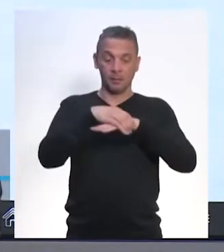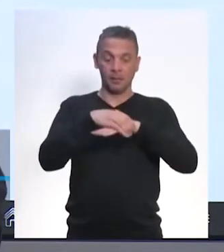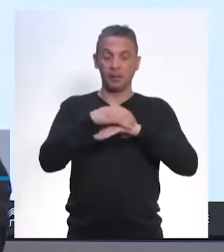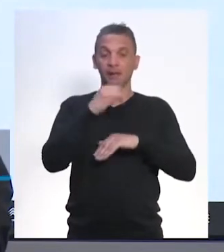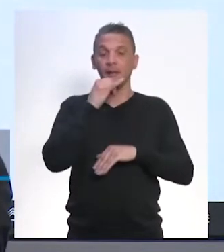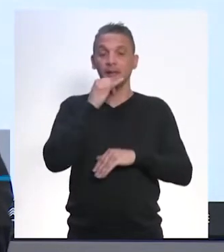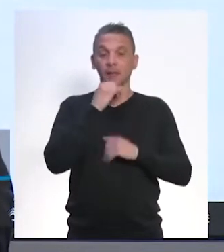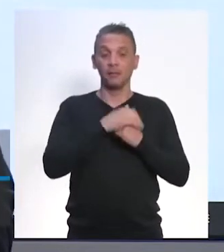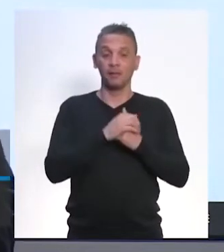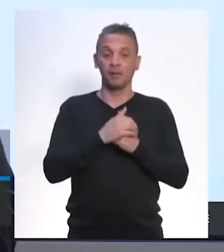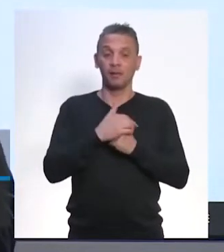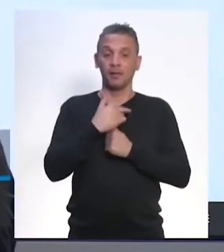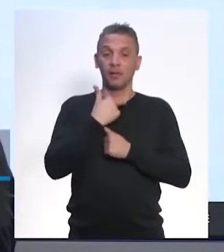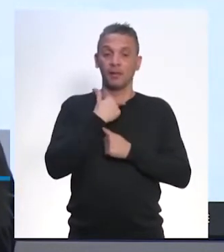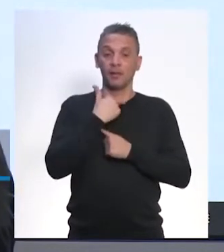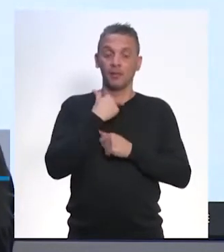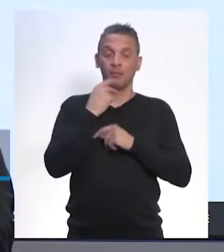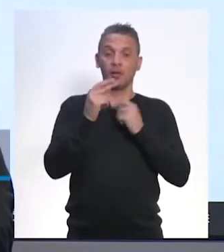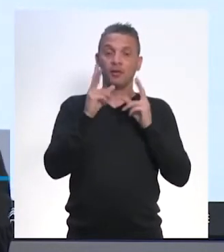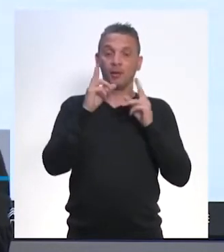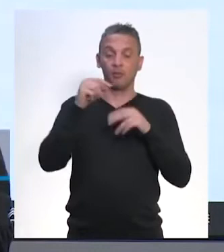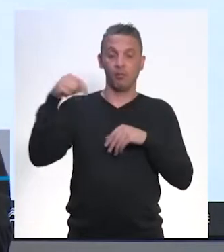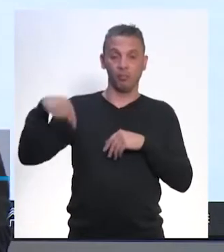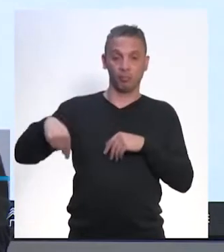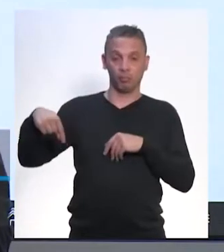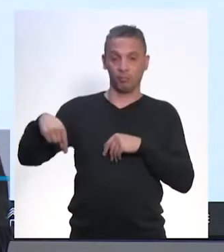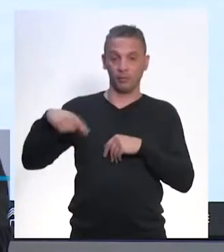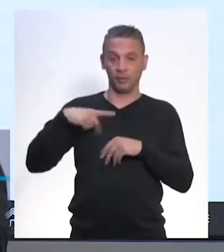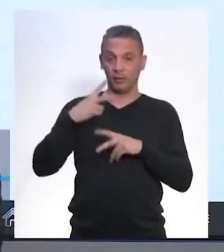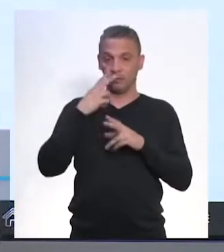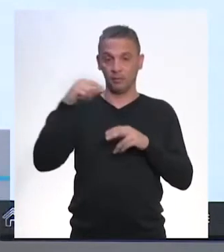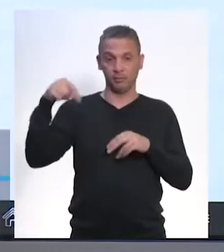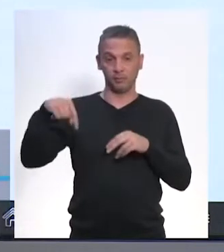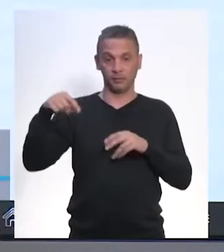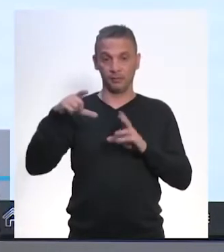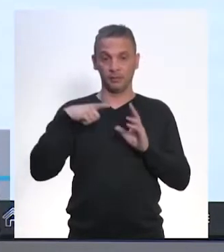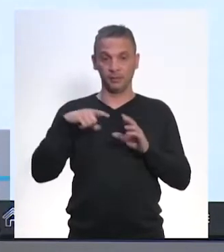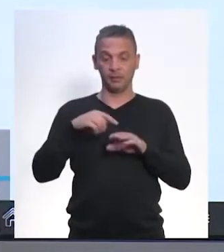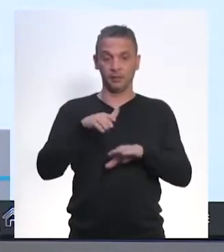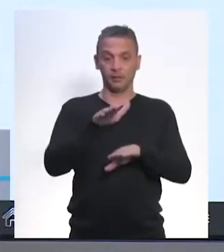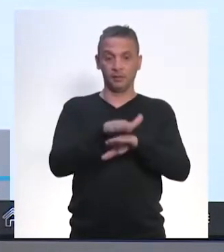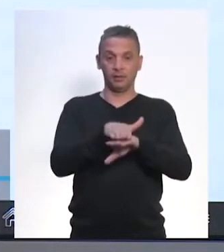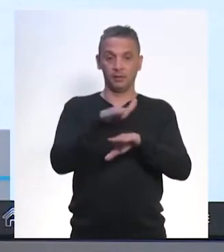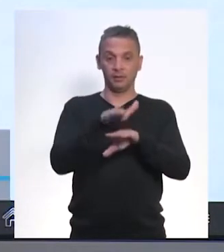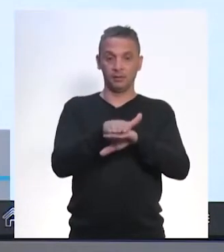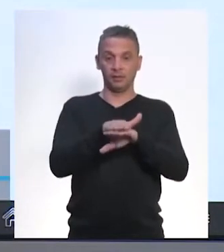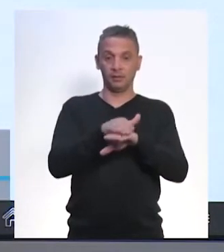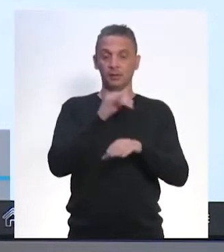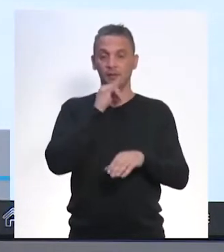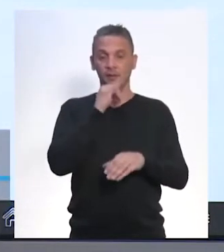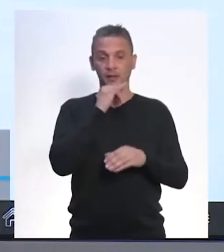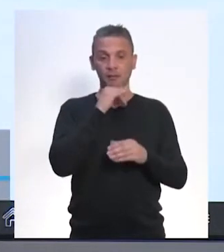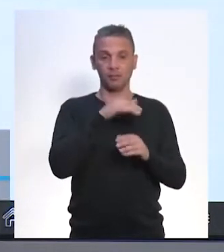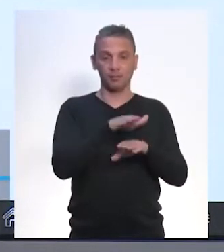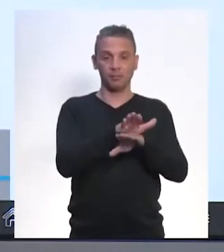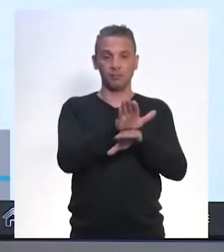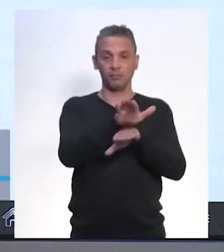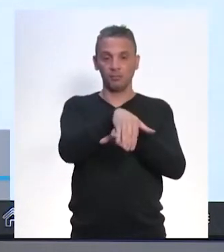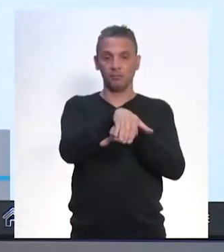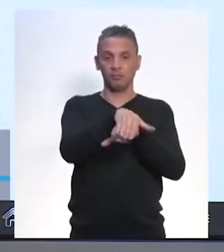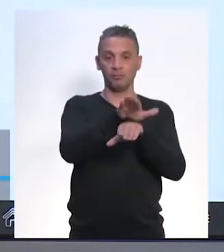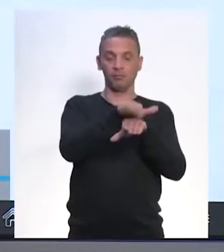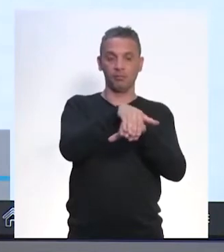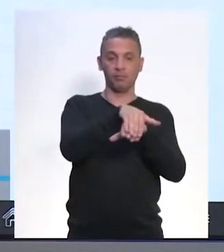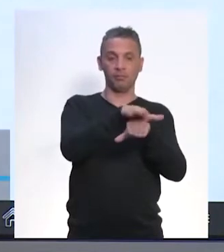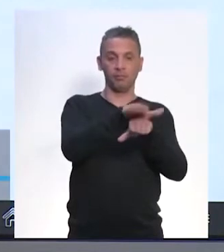aérea, nessa posição aqui, ó, tá? Eu sei que vocês não estão conseguindo ver meu pé. Mas ele não pode ficar, por exemplo, na posição prancheada,